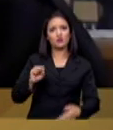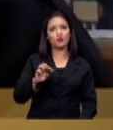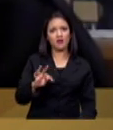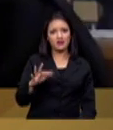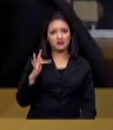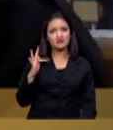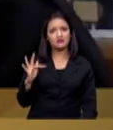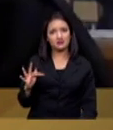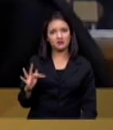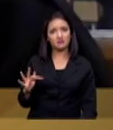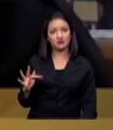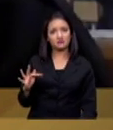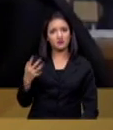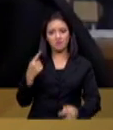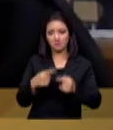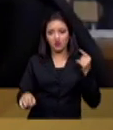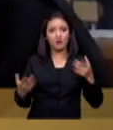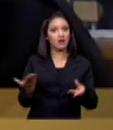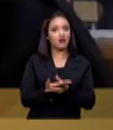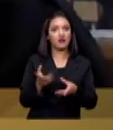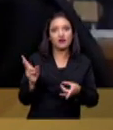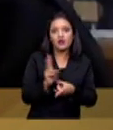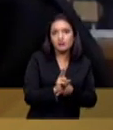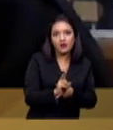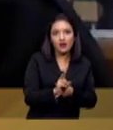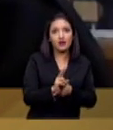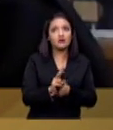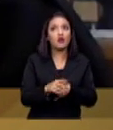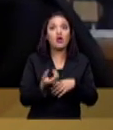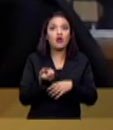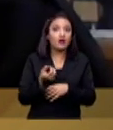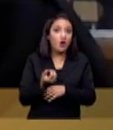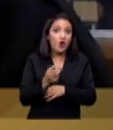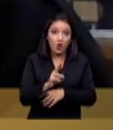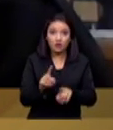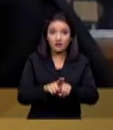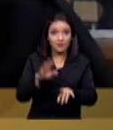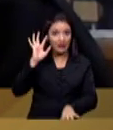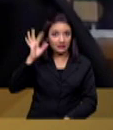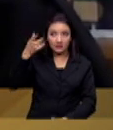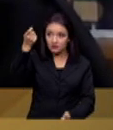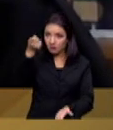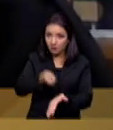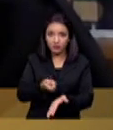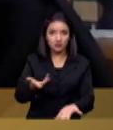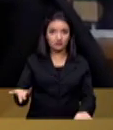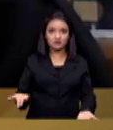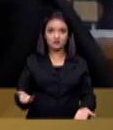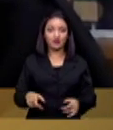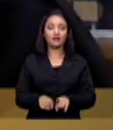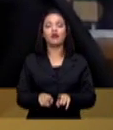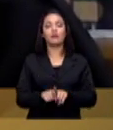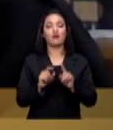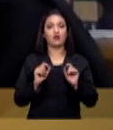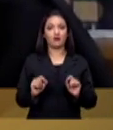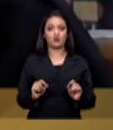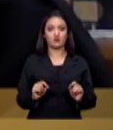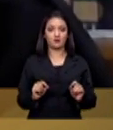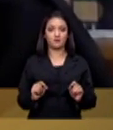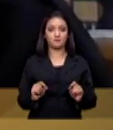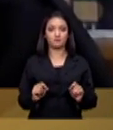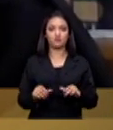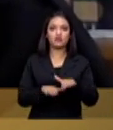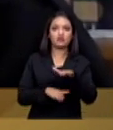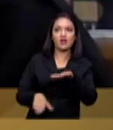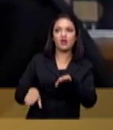liminar, a jurisprudência do Supremo interdita até mesmo a decisão final. Eu voto o ministro no sentido de se reclassificar,